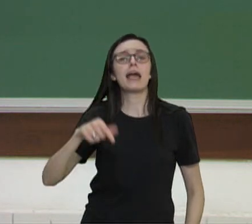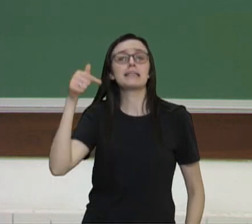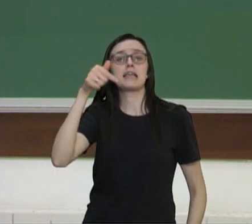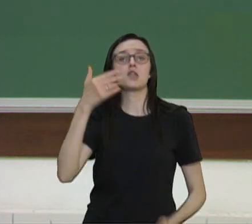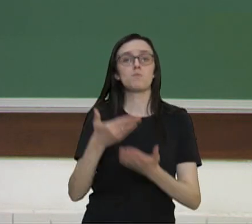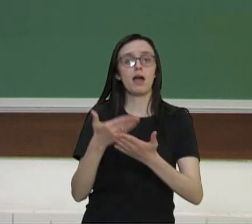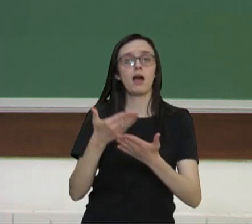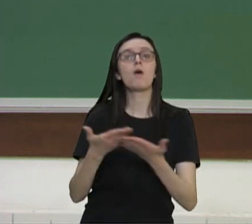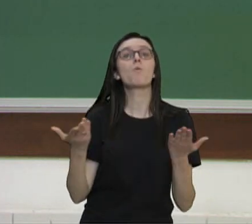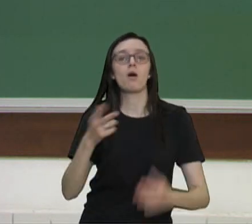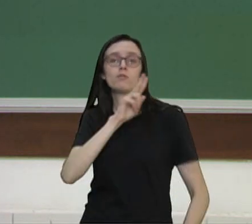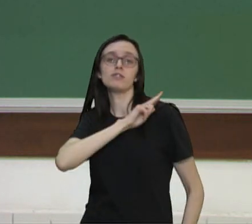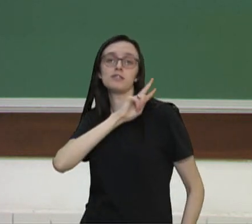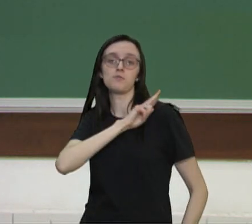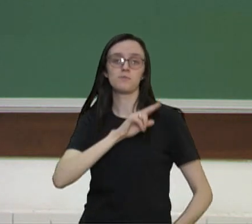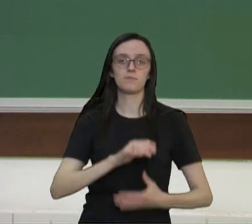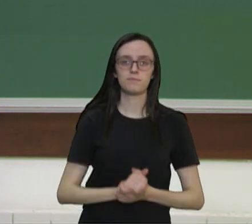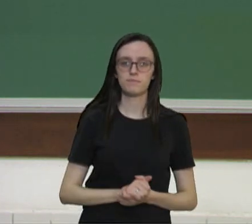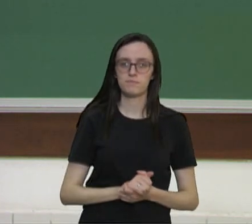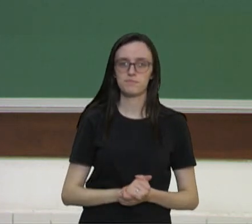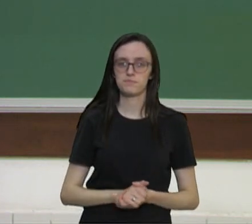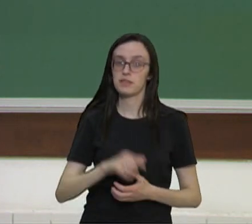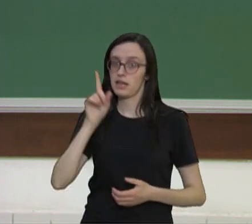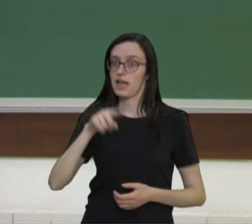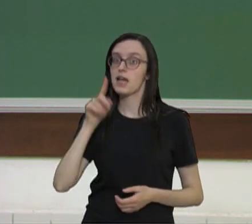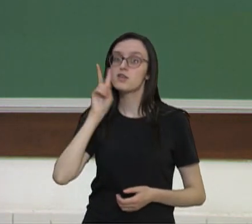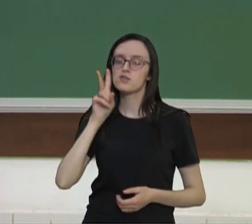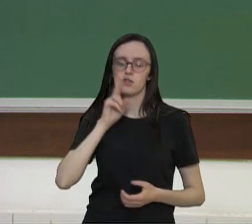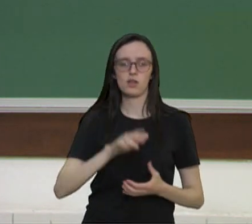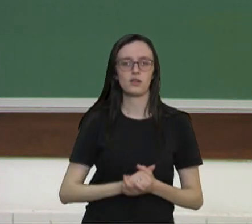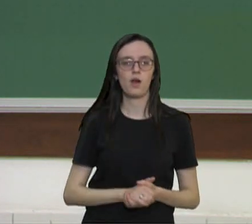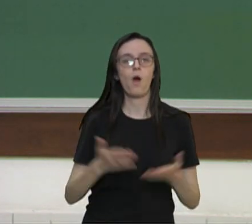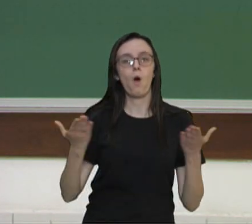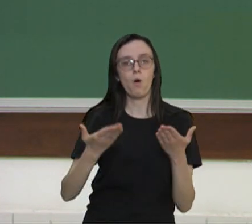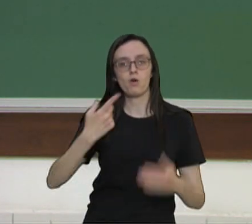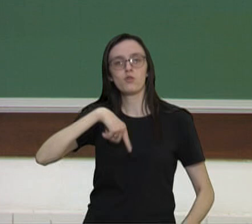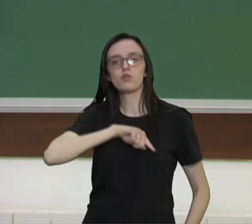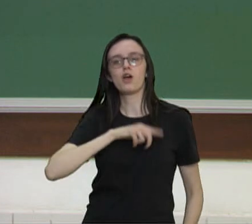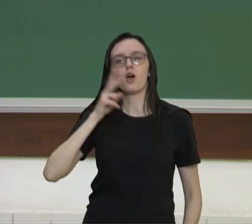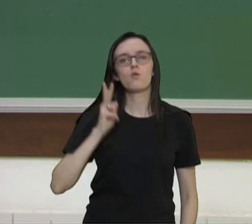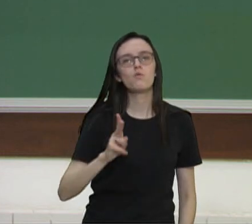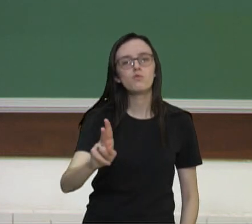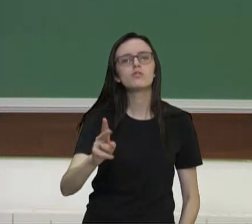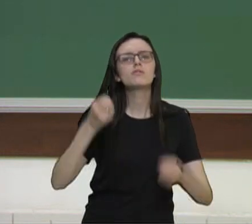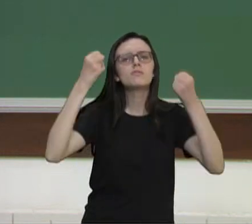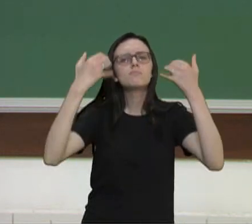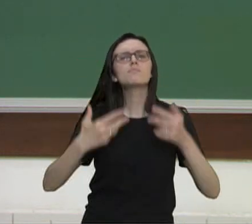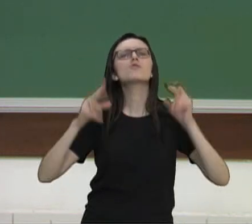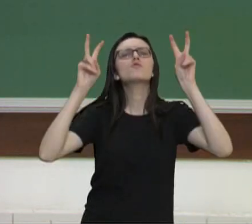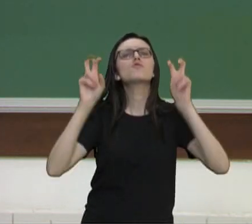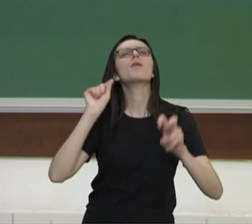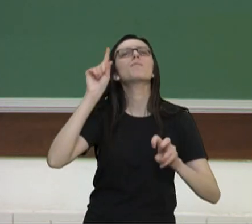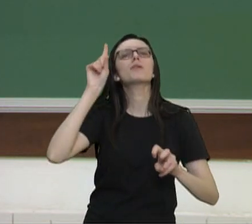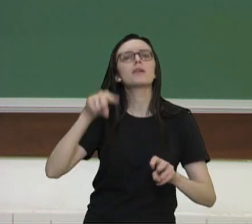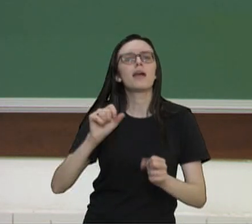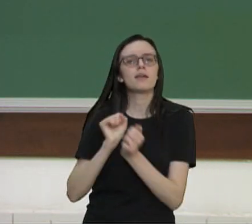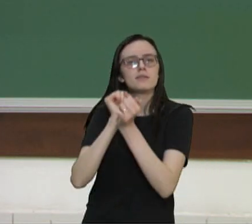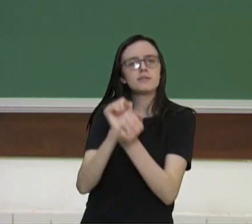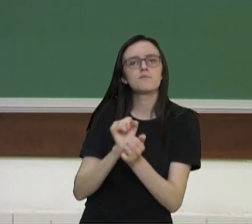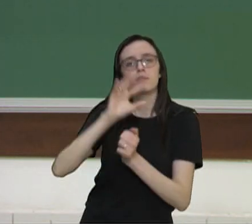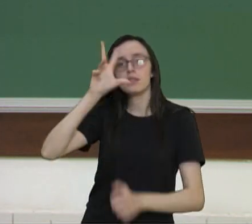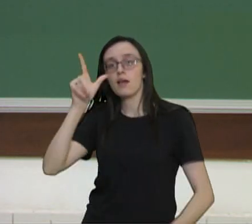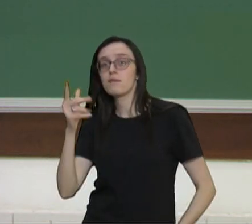7ª aula do 2º ano, aqui em História. E hoje a gente continua a falar sobre escravidão